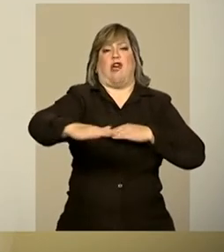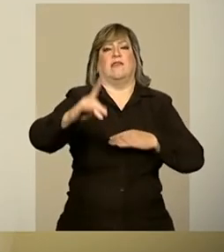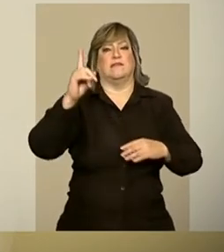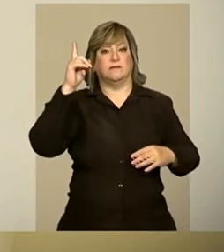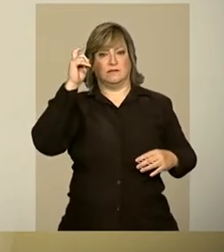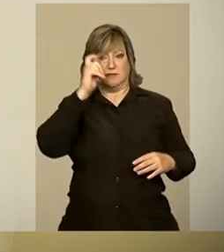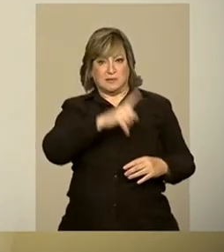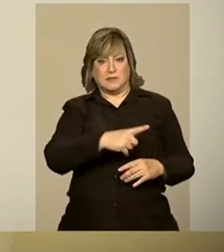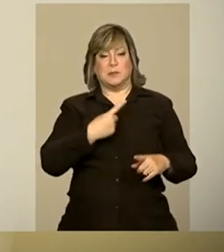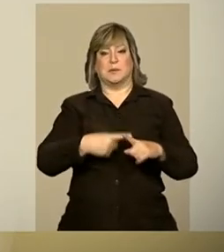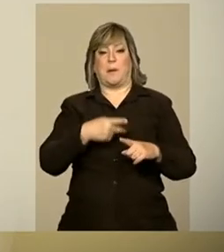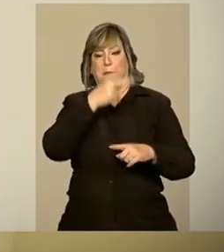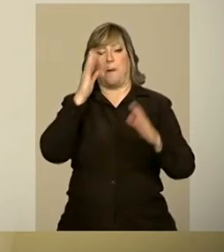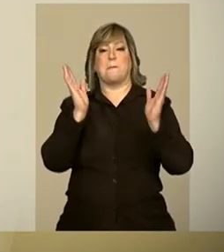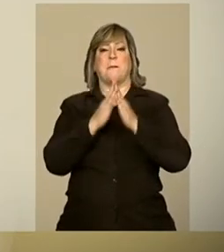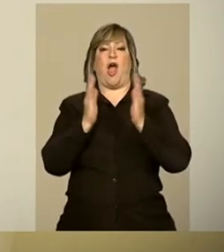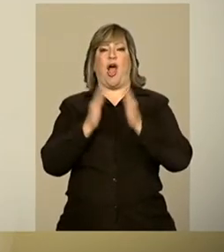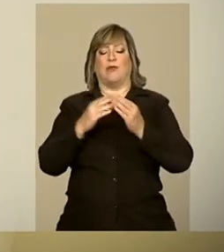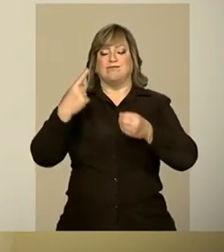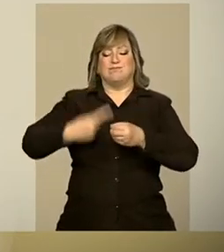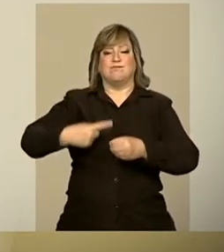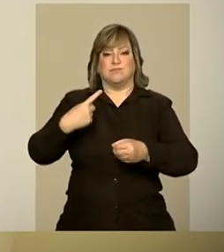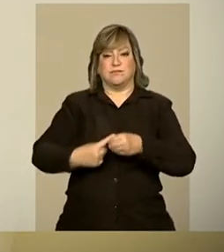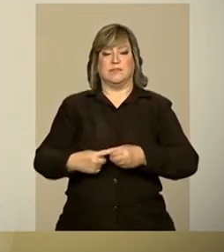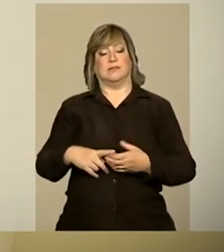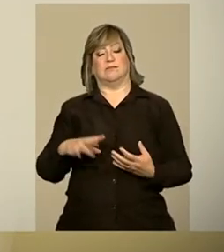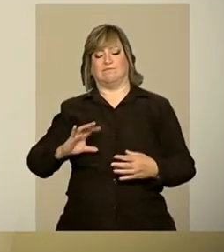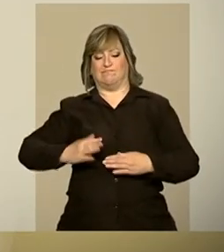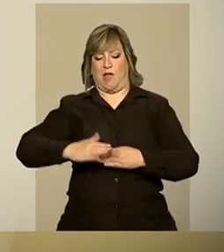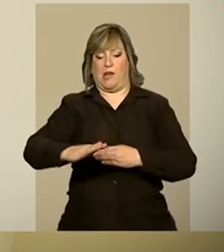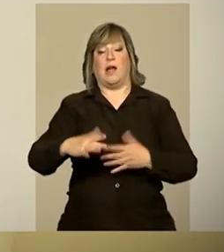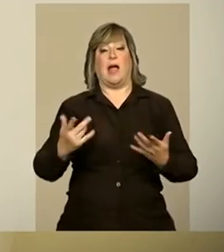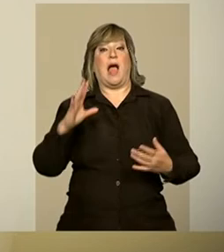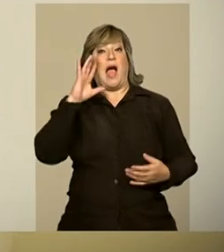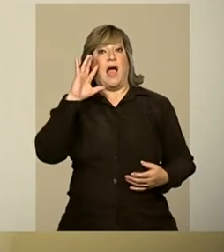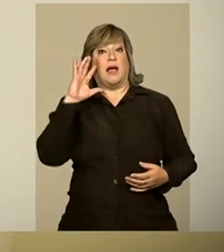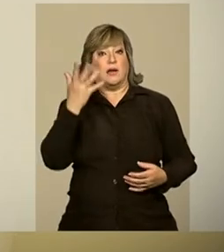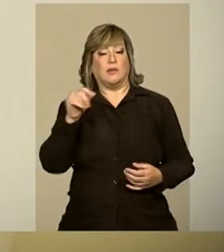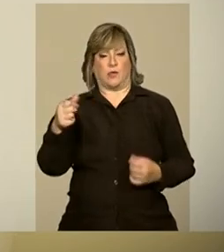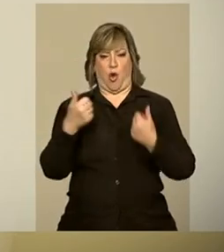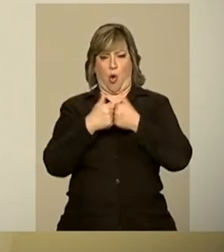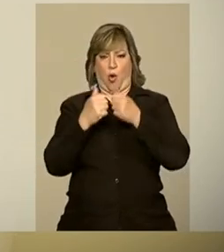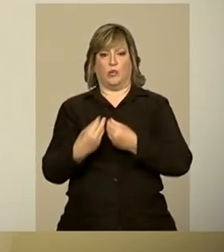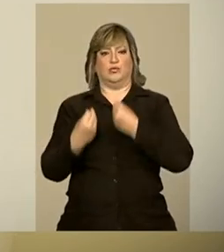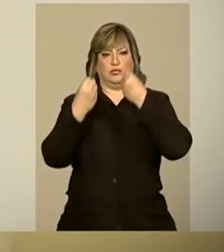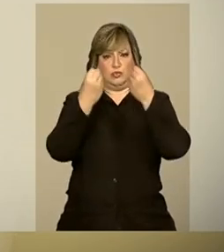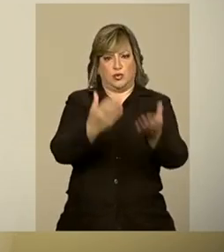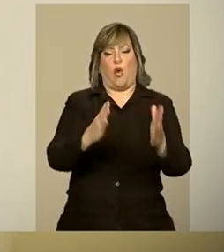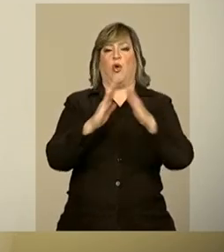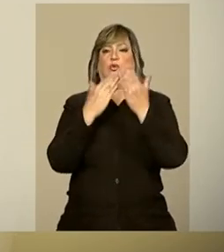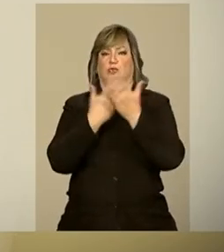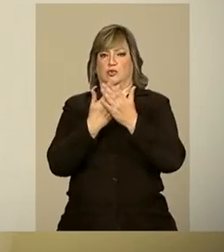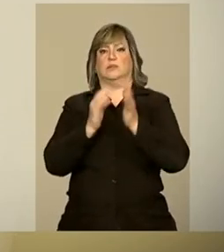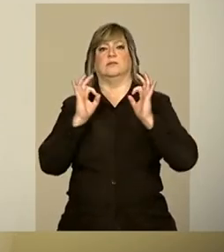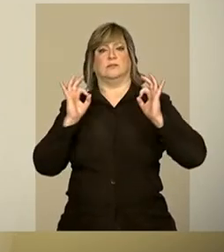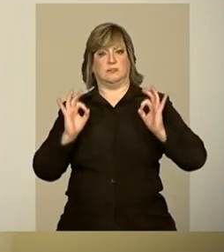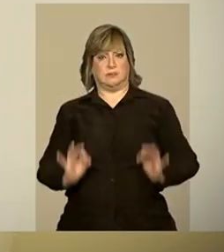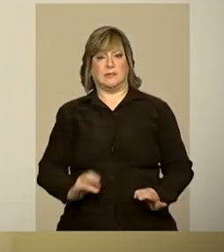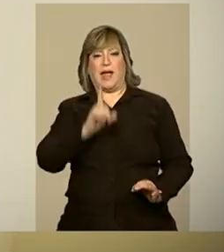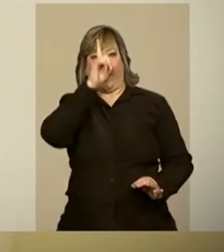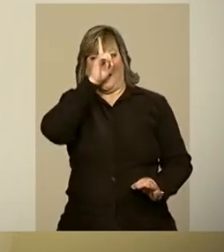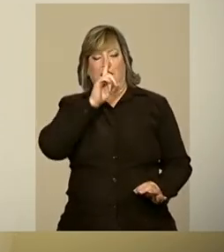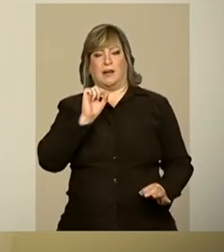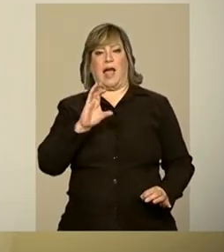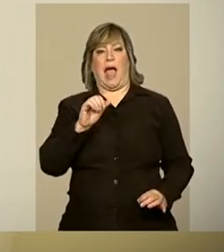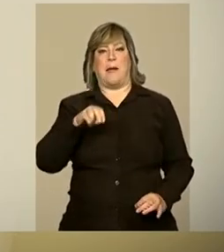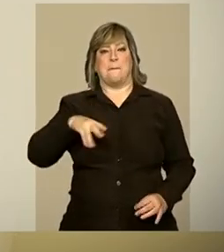região rural do município. Nós resolvemos a parte do transporte com a doação dos ônibus do